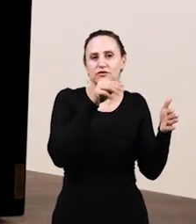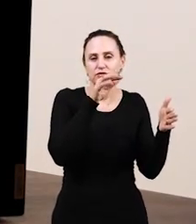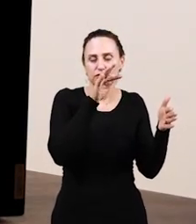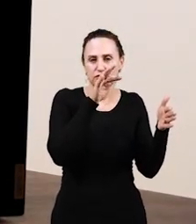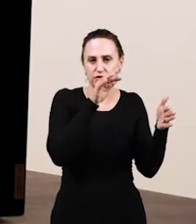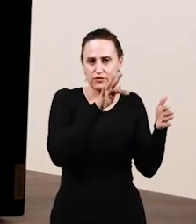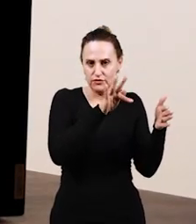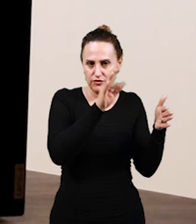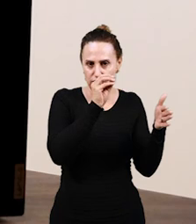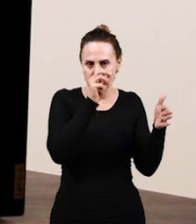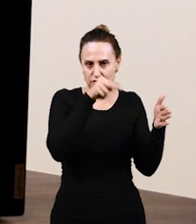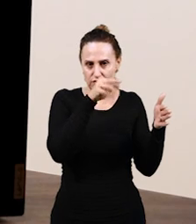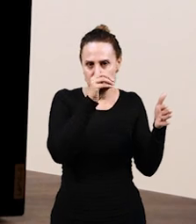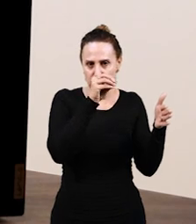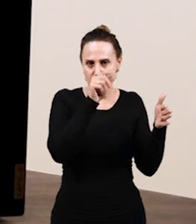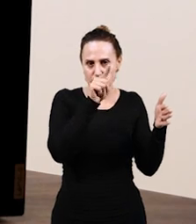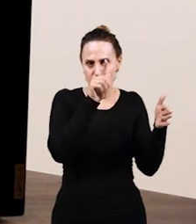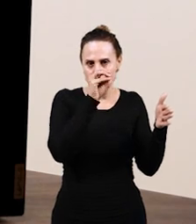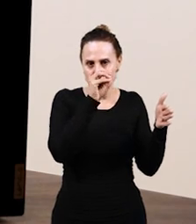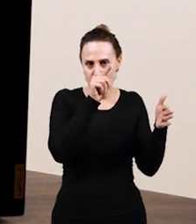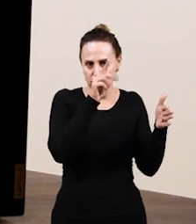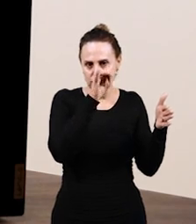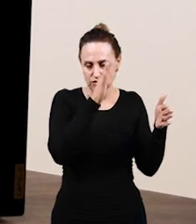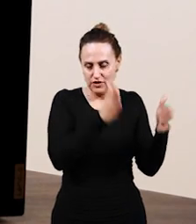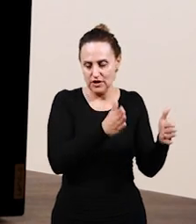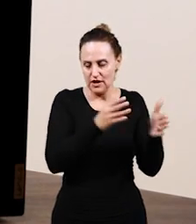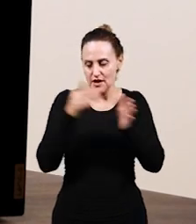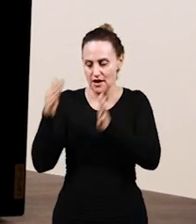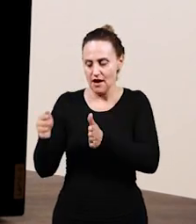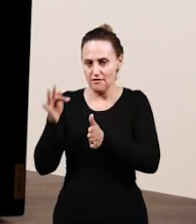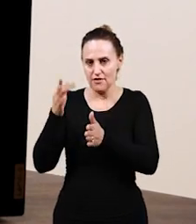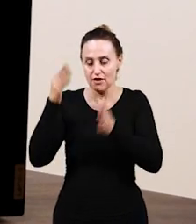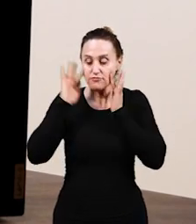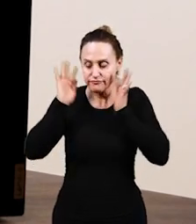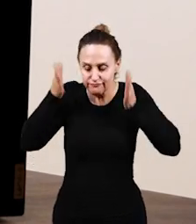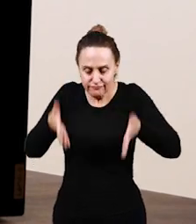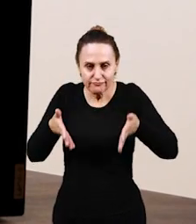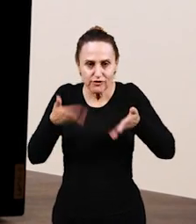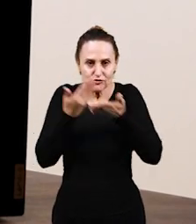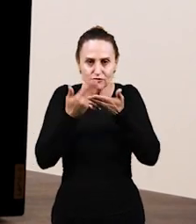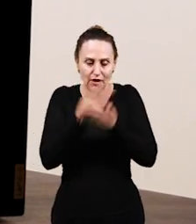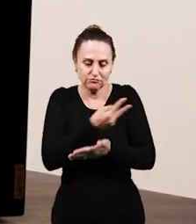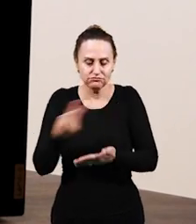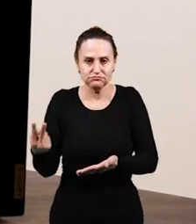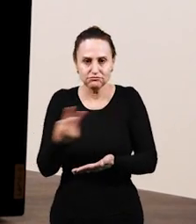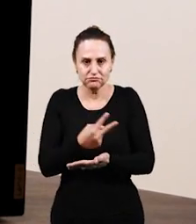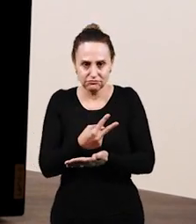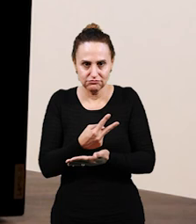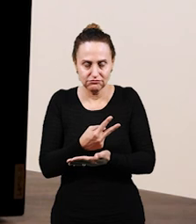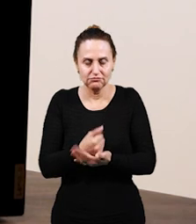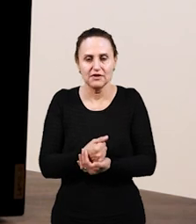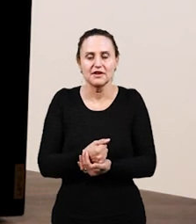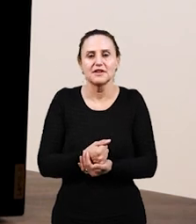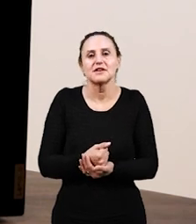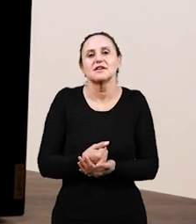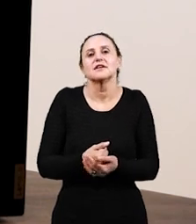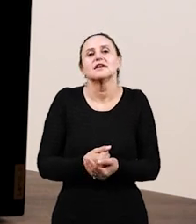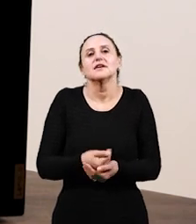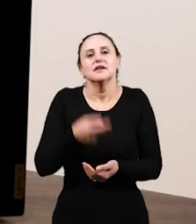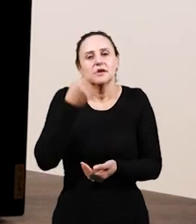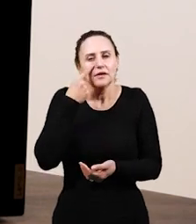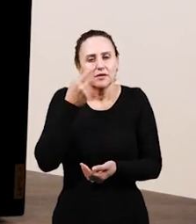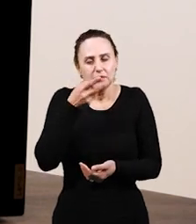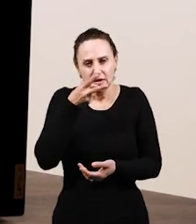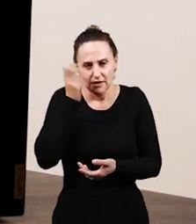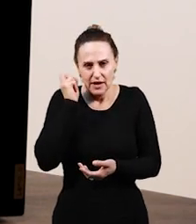quando a gente fala e estudos da fonética e da fonologia da morfologia e da sintaxe a gente